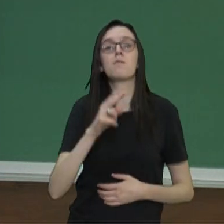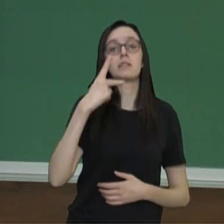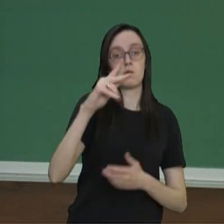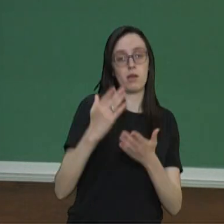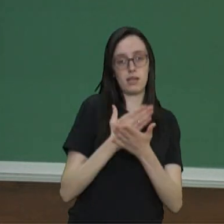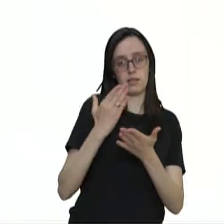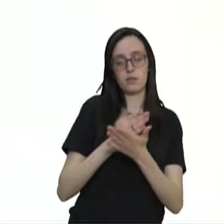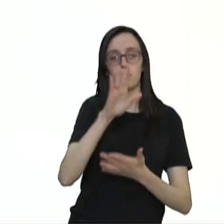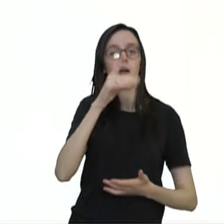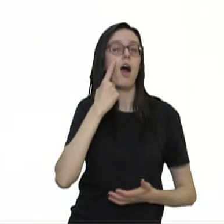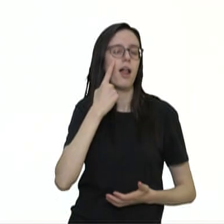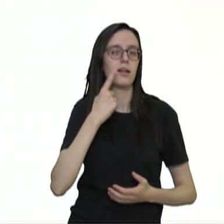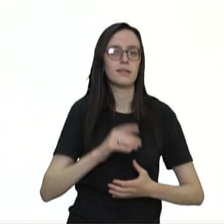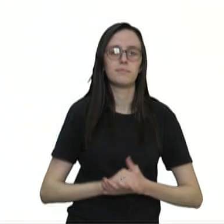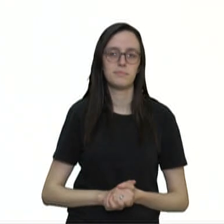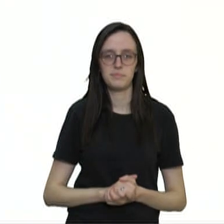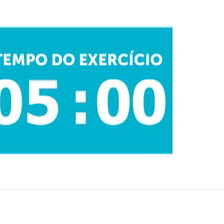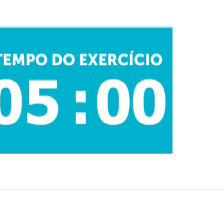caderno. Vai lá!